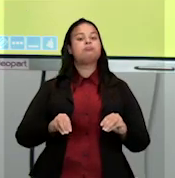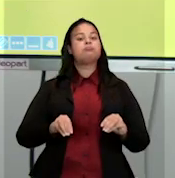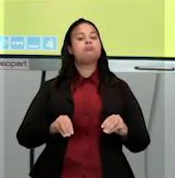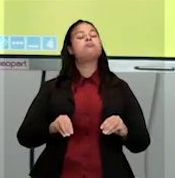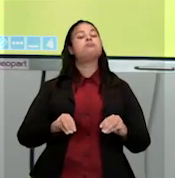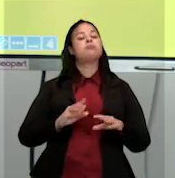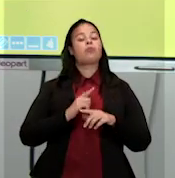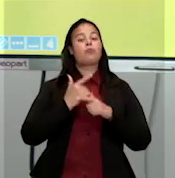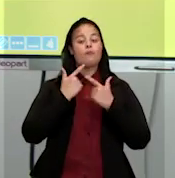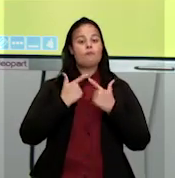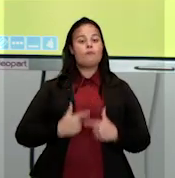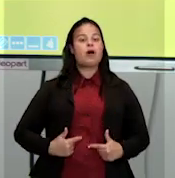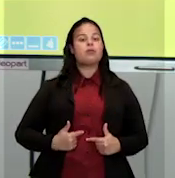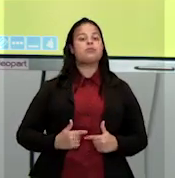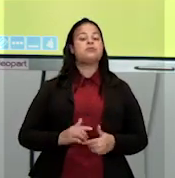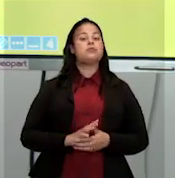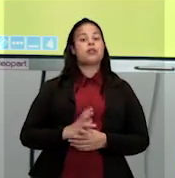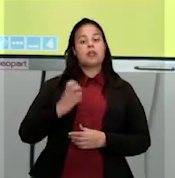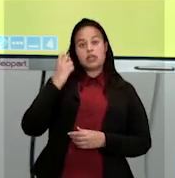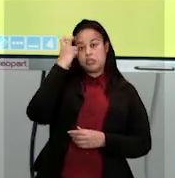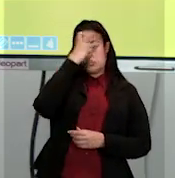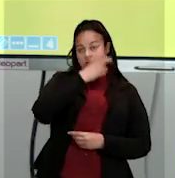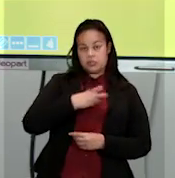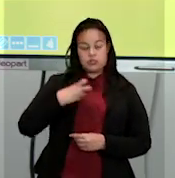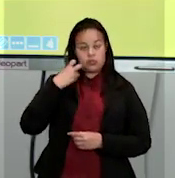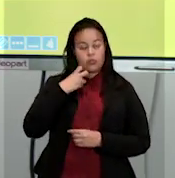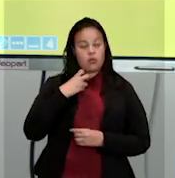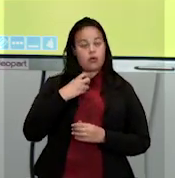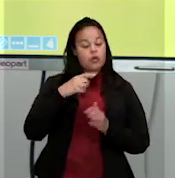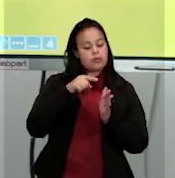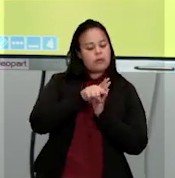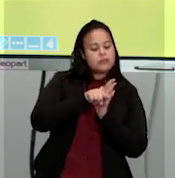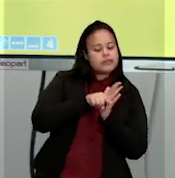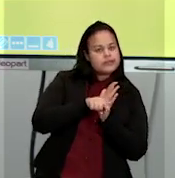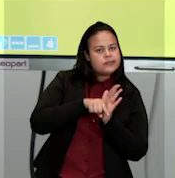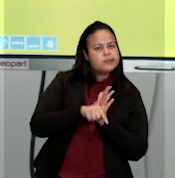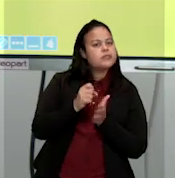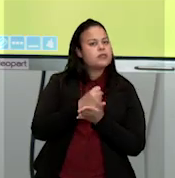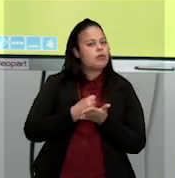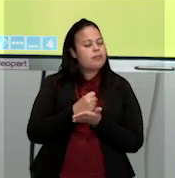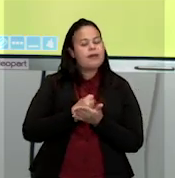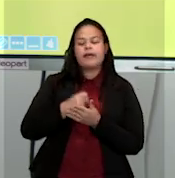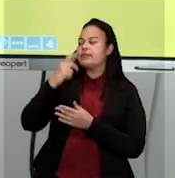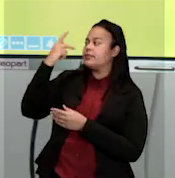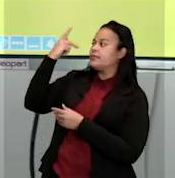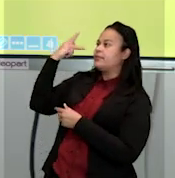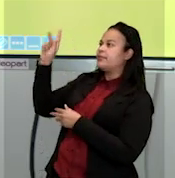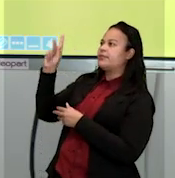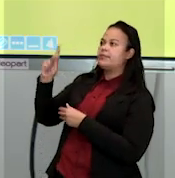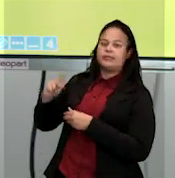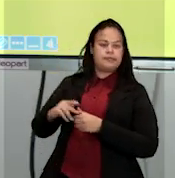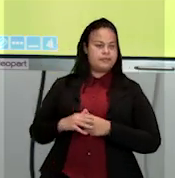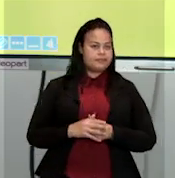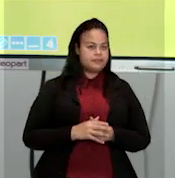partir da quinta hora, de acordo com esse gráfico aqui, de acordo com